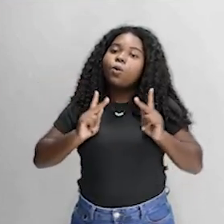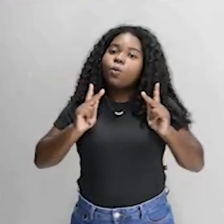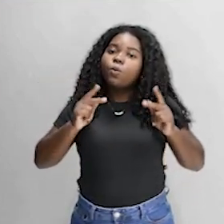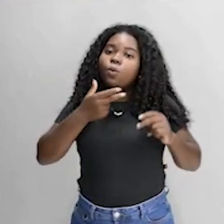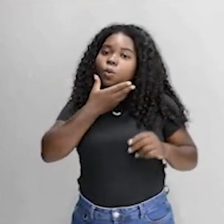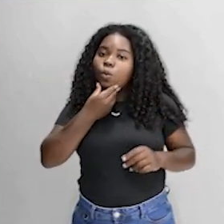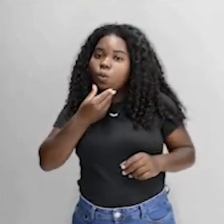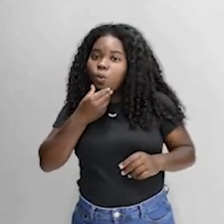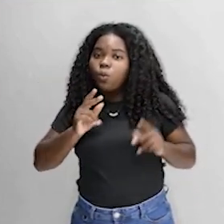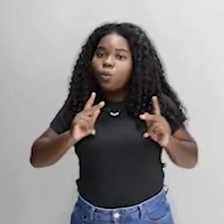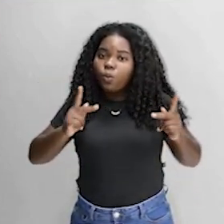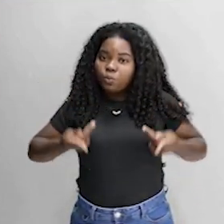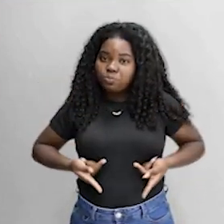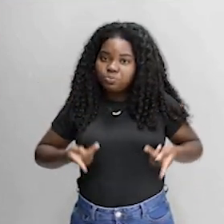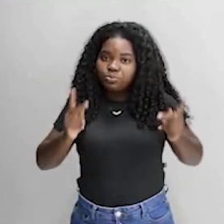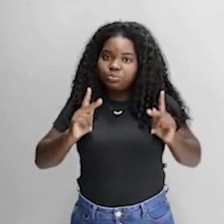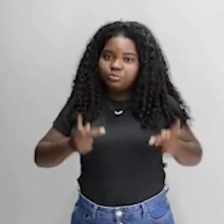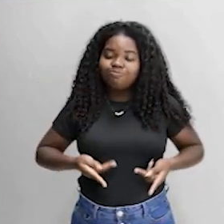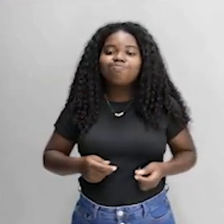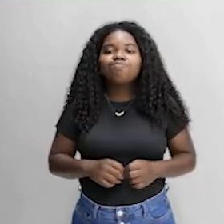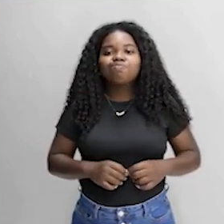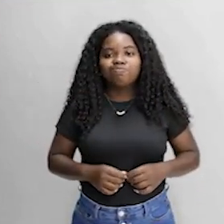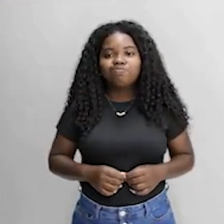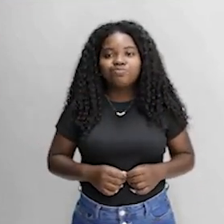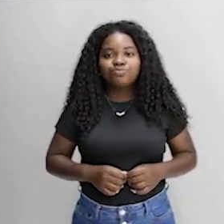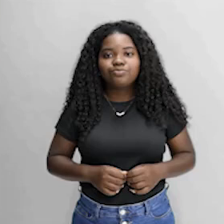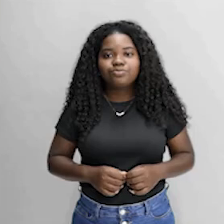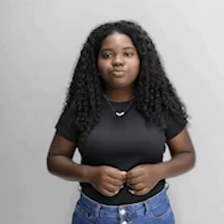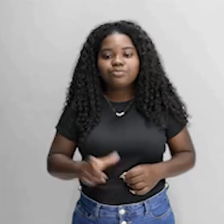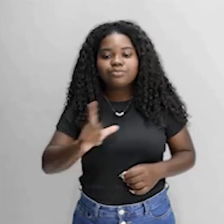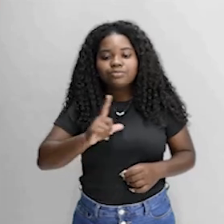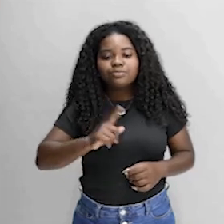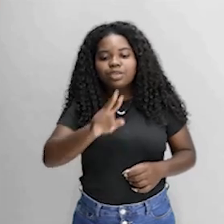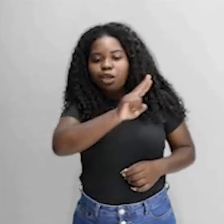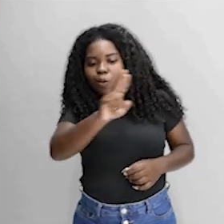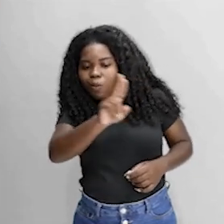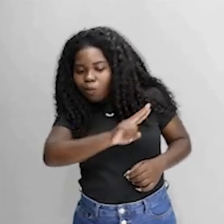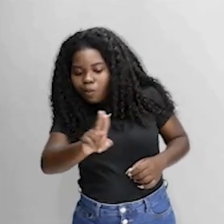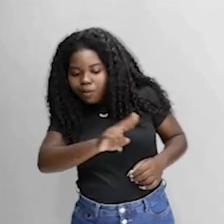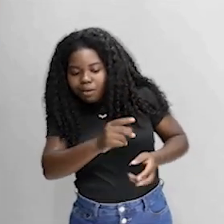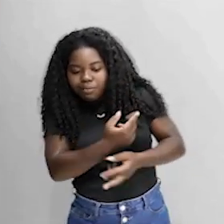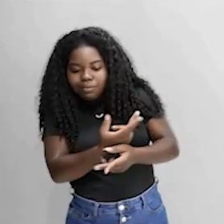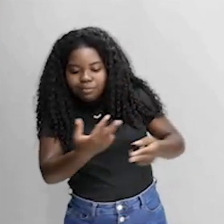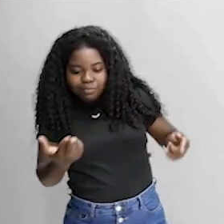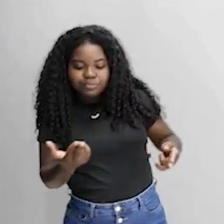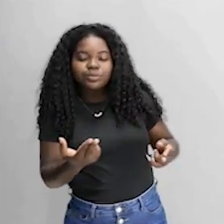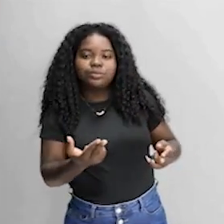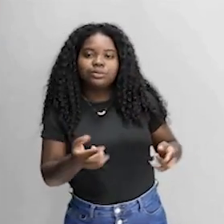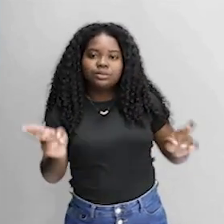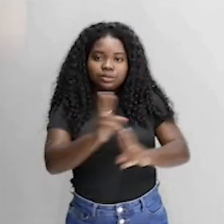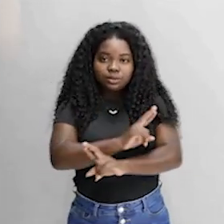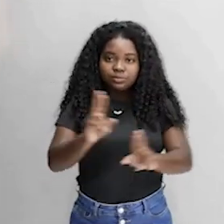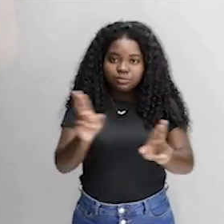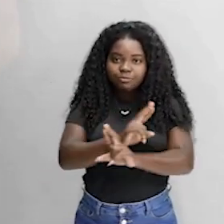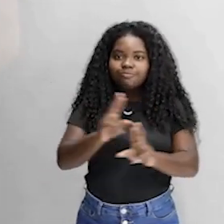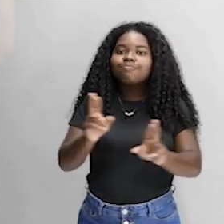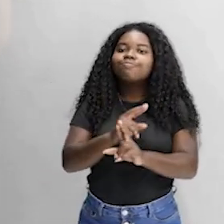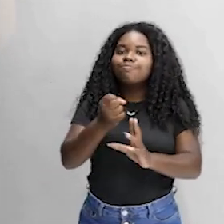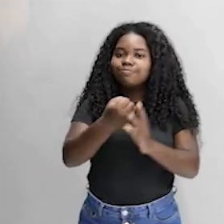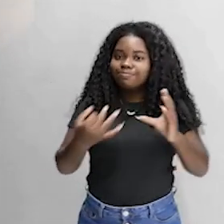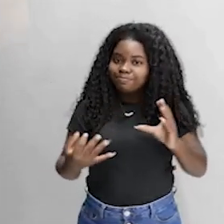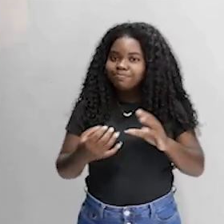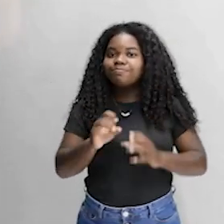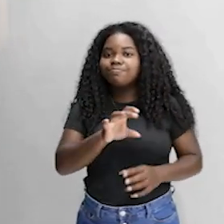esse elemento de substantivação, este elemento de nomes atribuídos a alguns seres ou características desses seres. Bom, aí